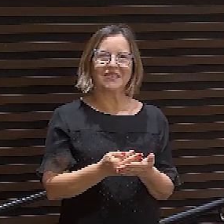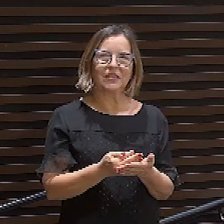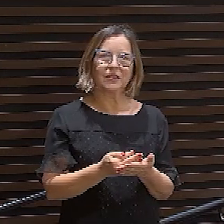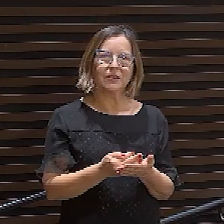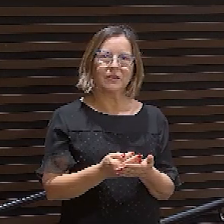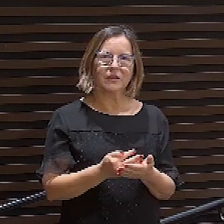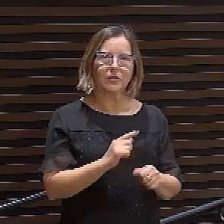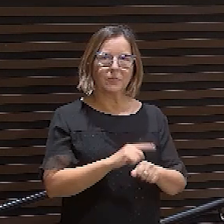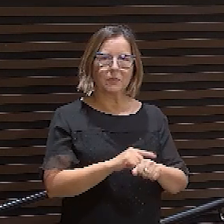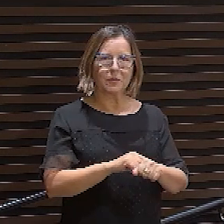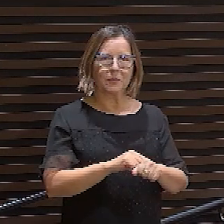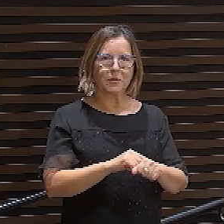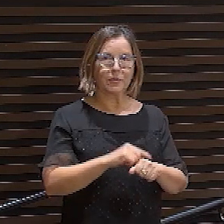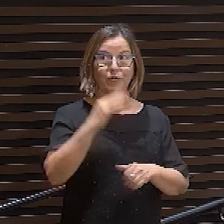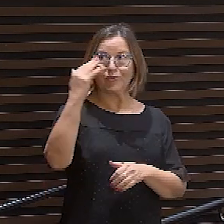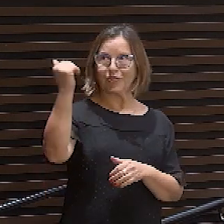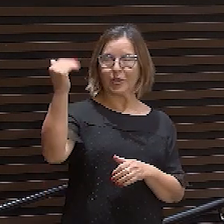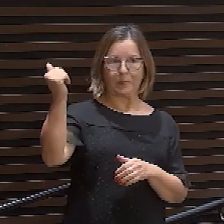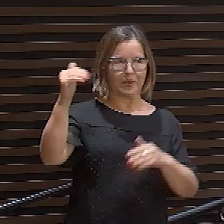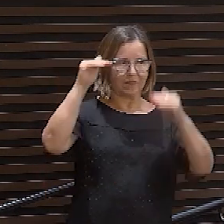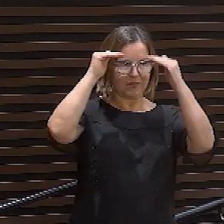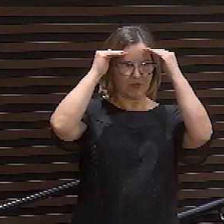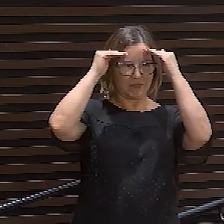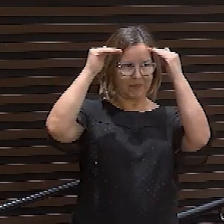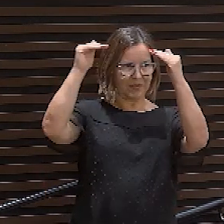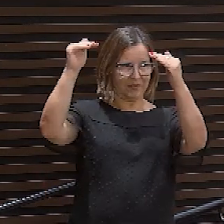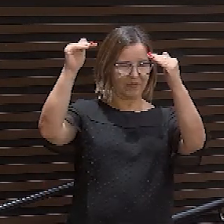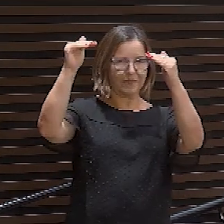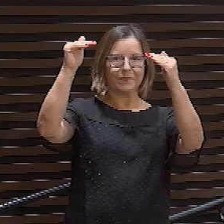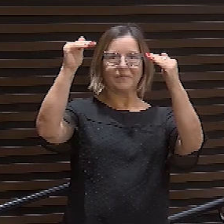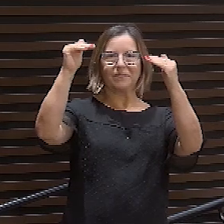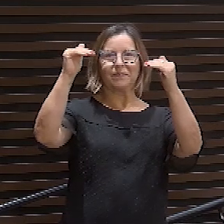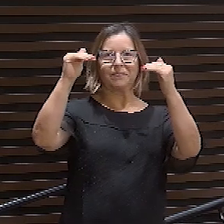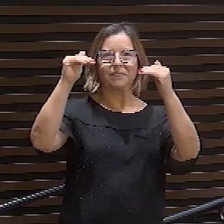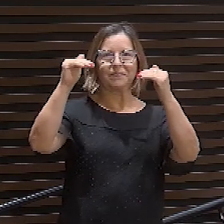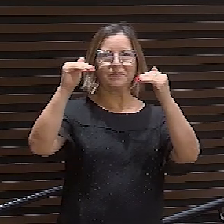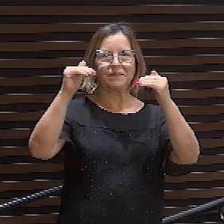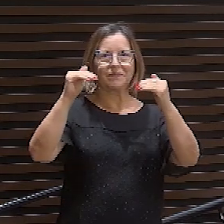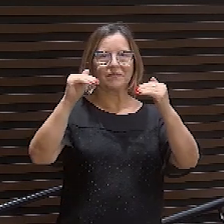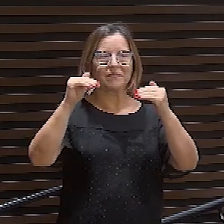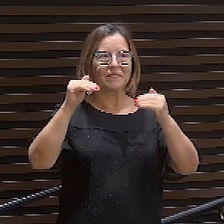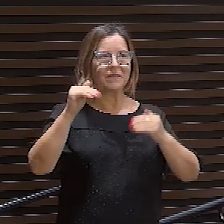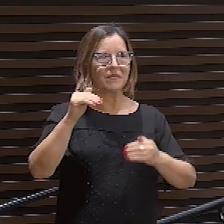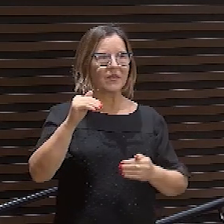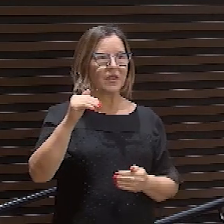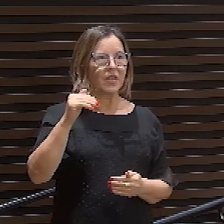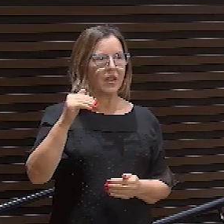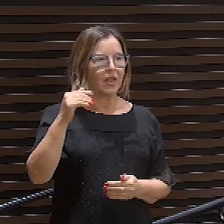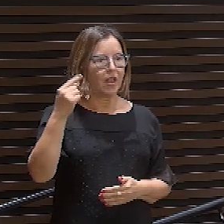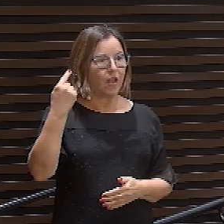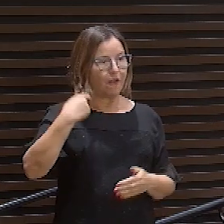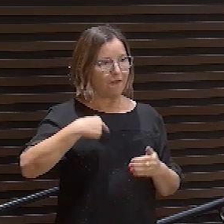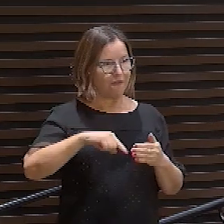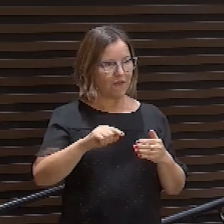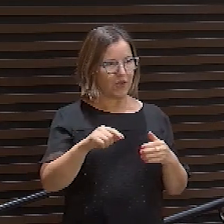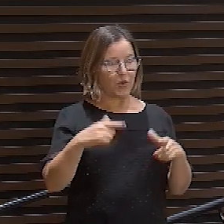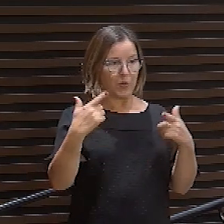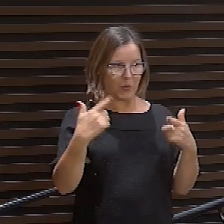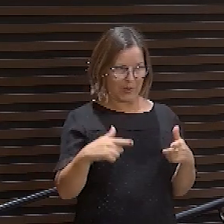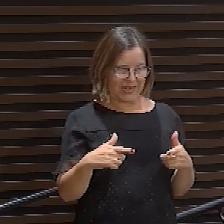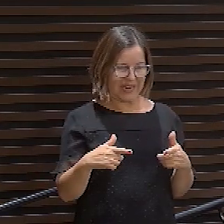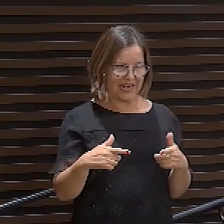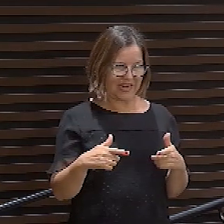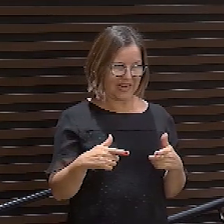quando chamado, obedeceu, a fim de ir para um lugar que devia receber por